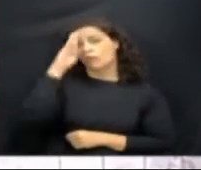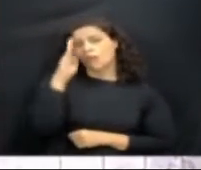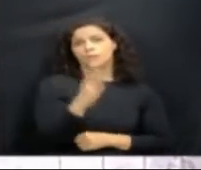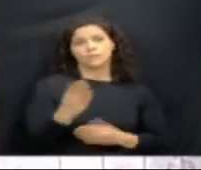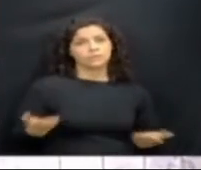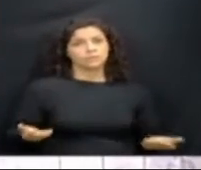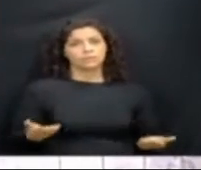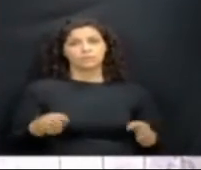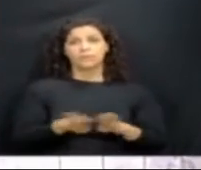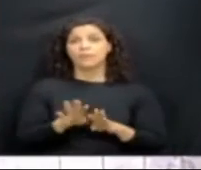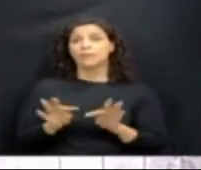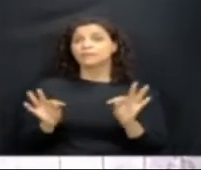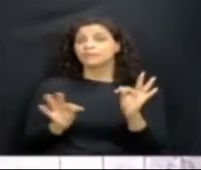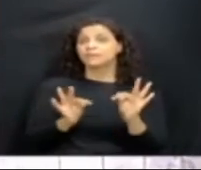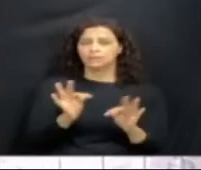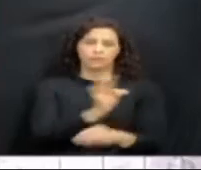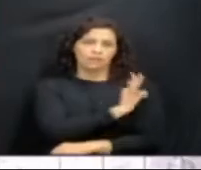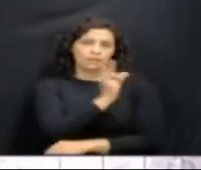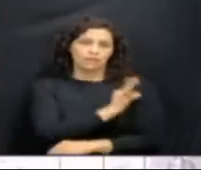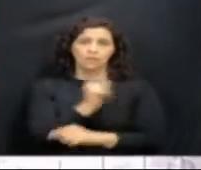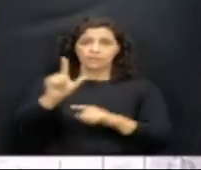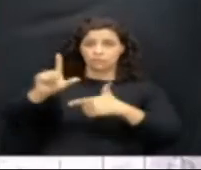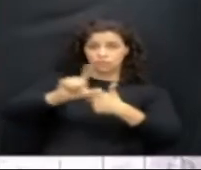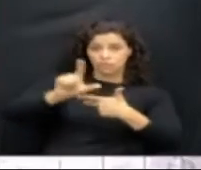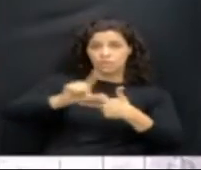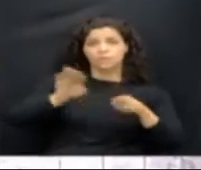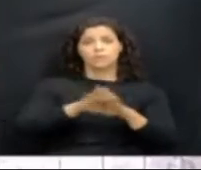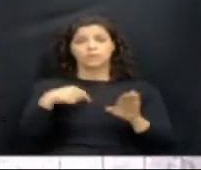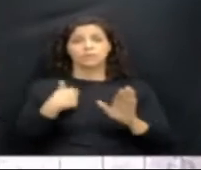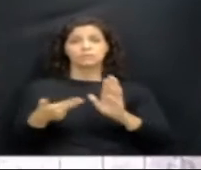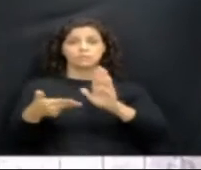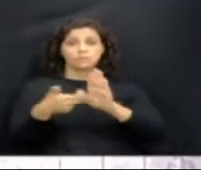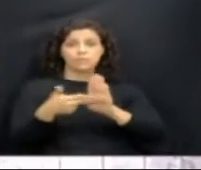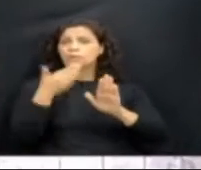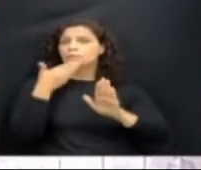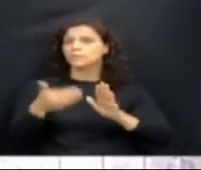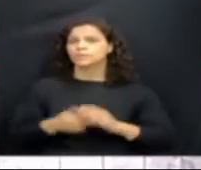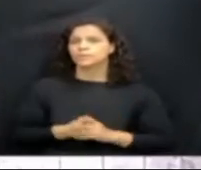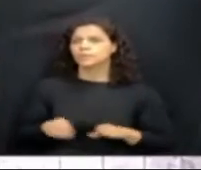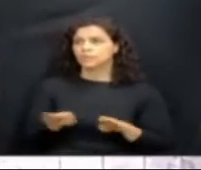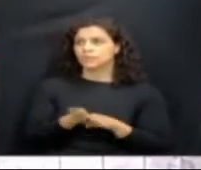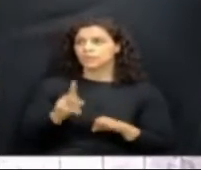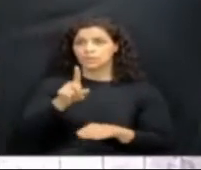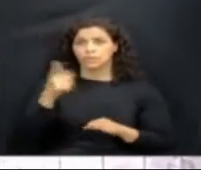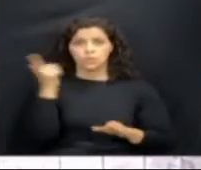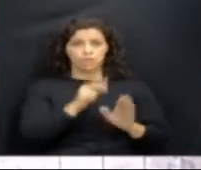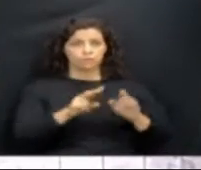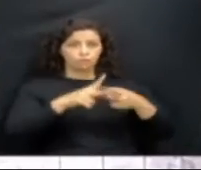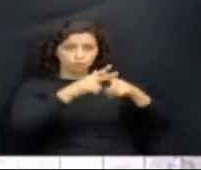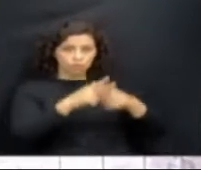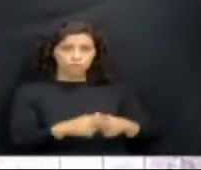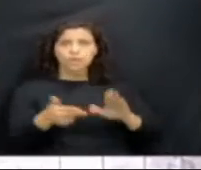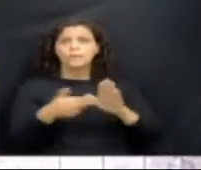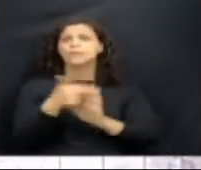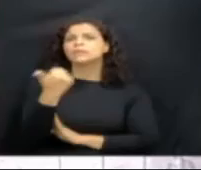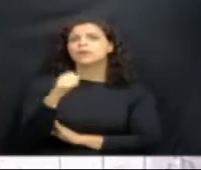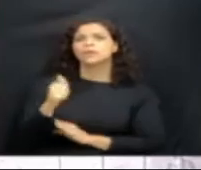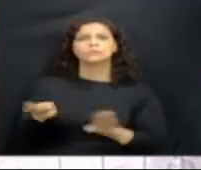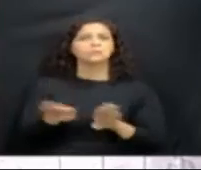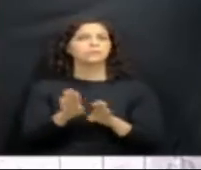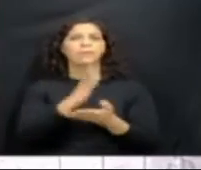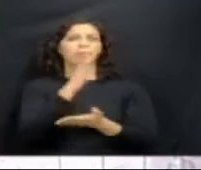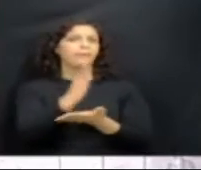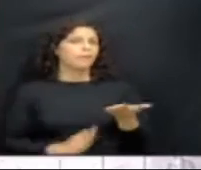da técnica legislativa. Não estão. A gente propôs uma emenda para que isso fosse corrigido, a emenda 11. Mas